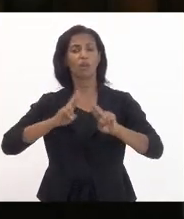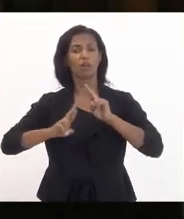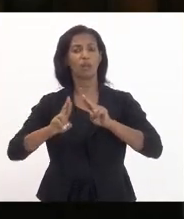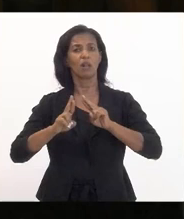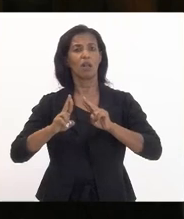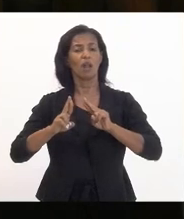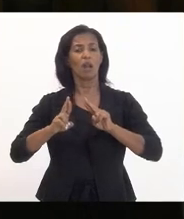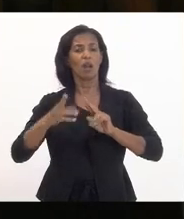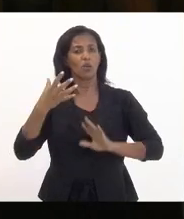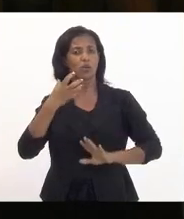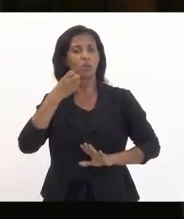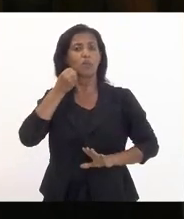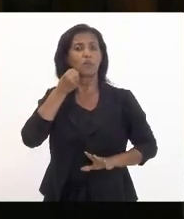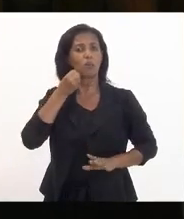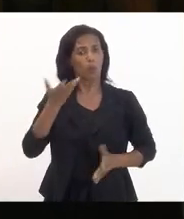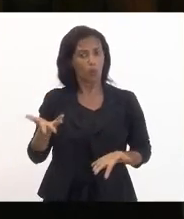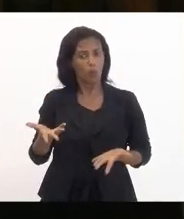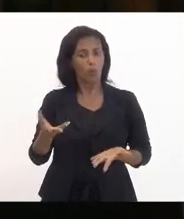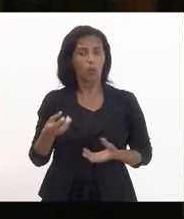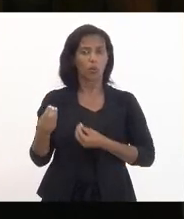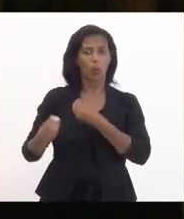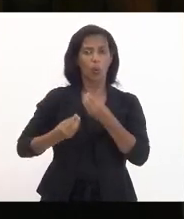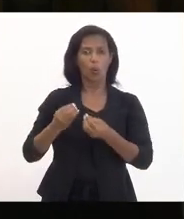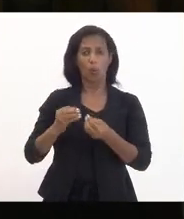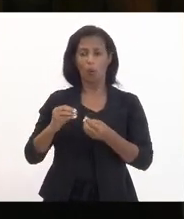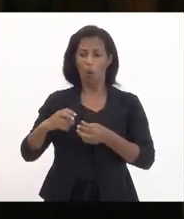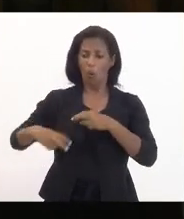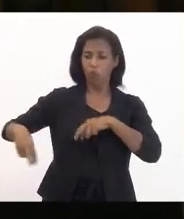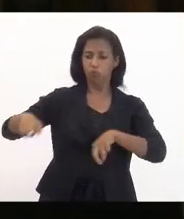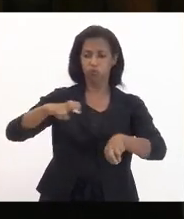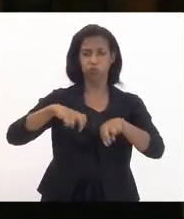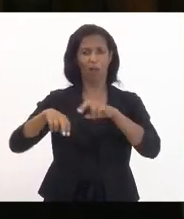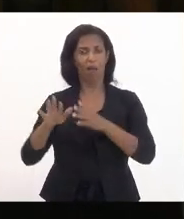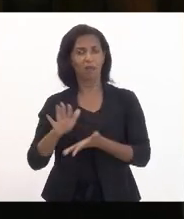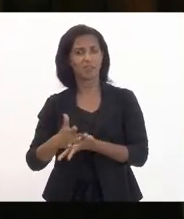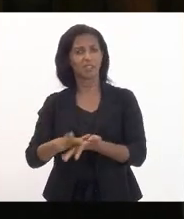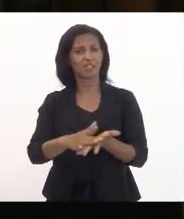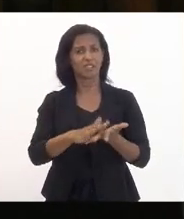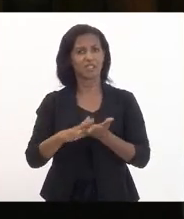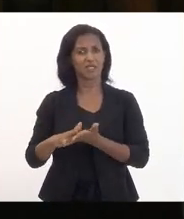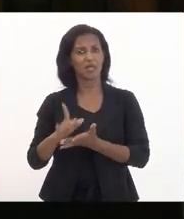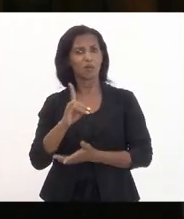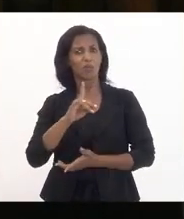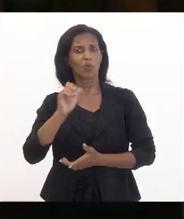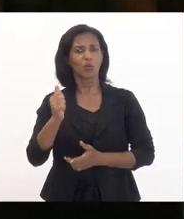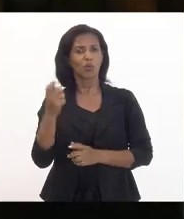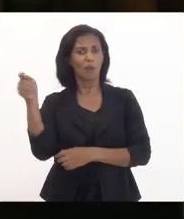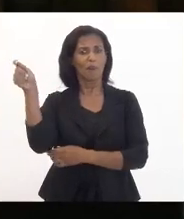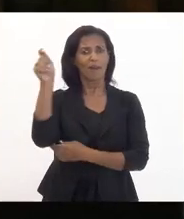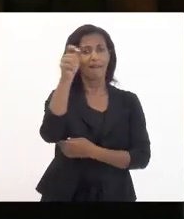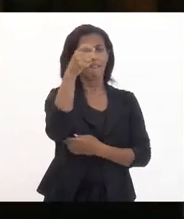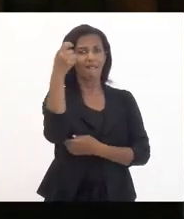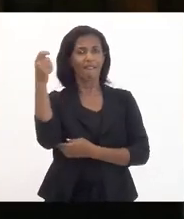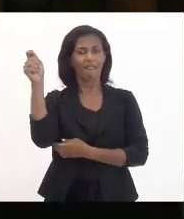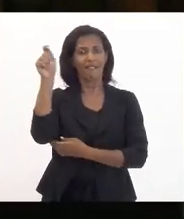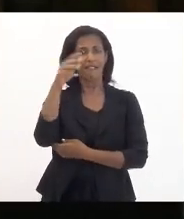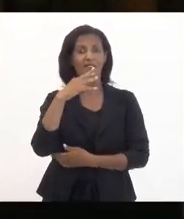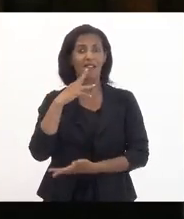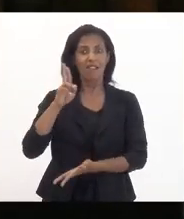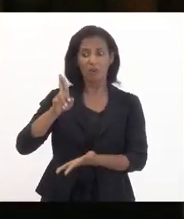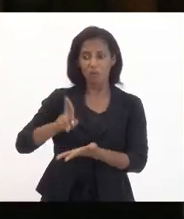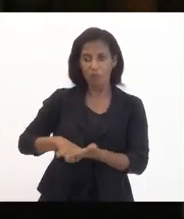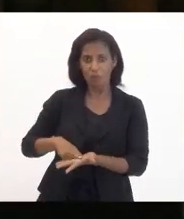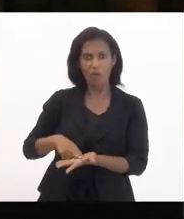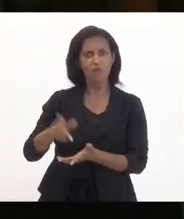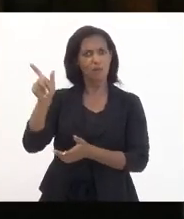nosso patrimônio imaterial, como as rodas de samba, como o dia do mestre-sala e da porta-bandeira, reconhecendo